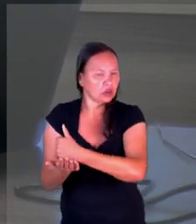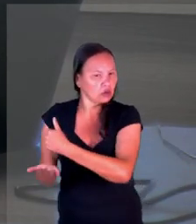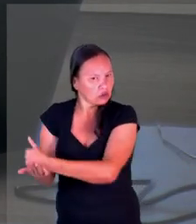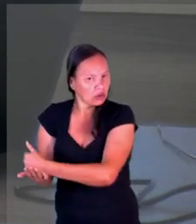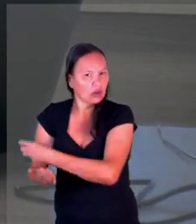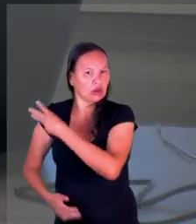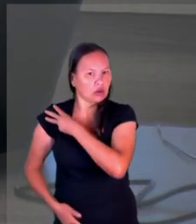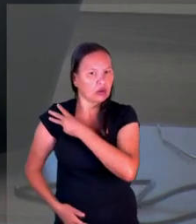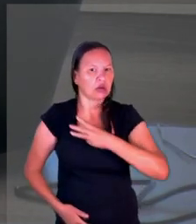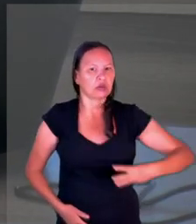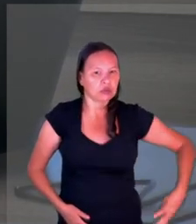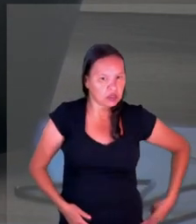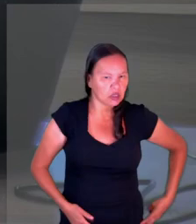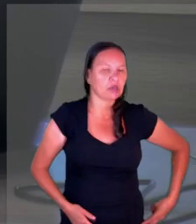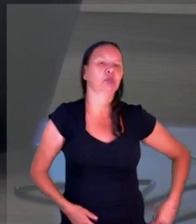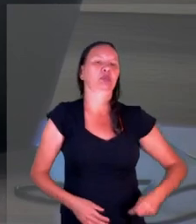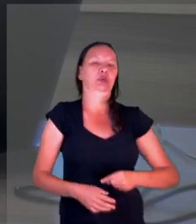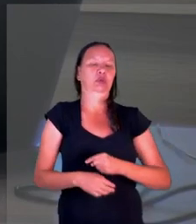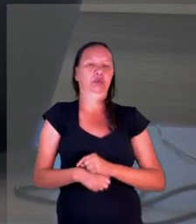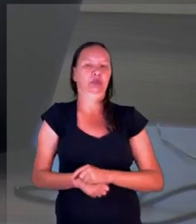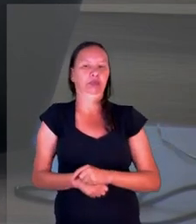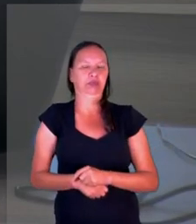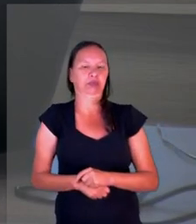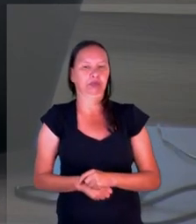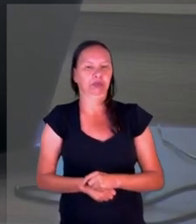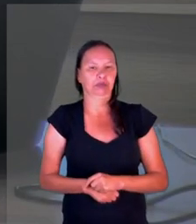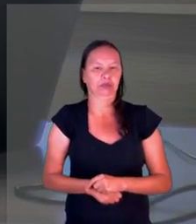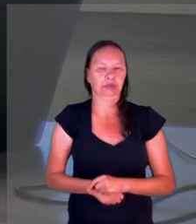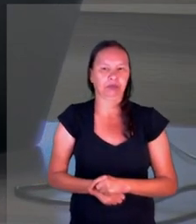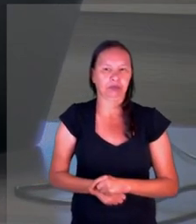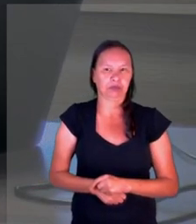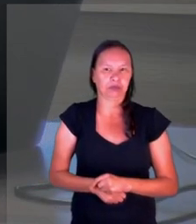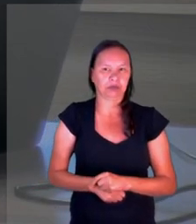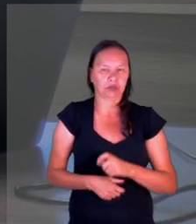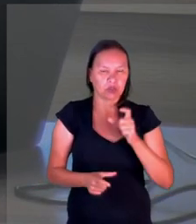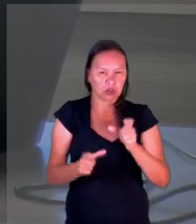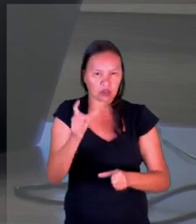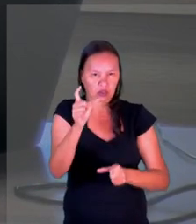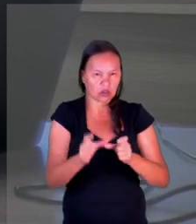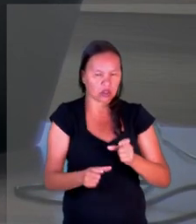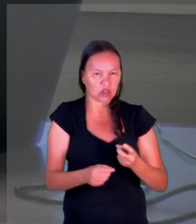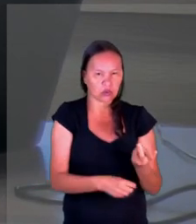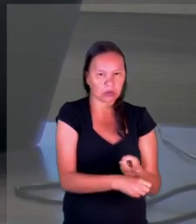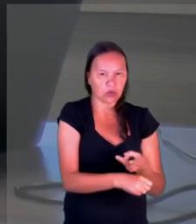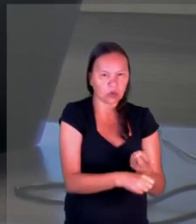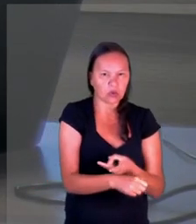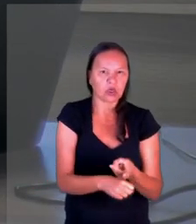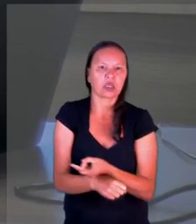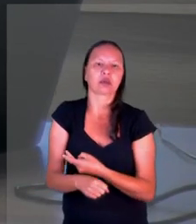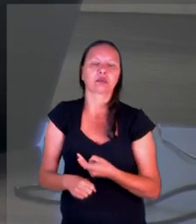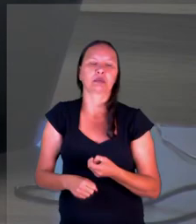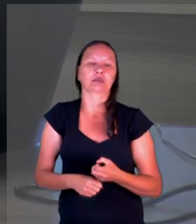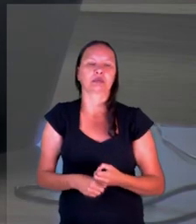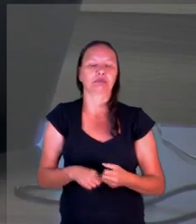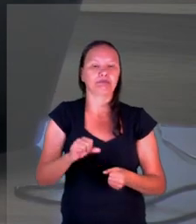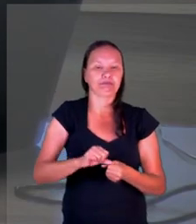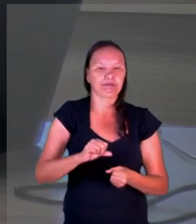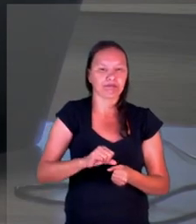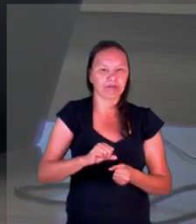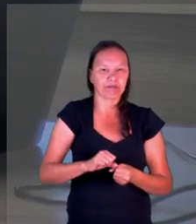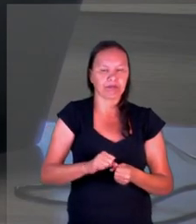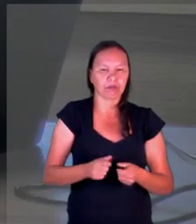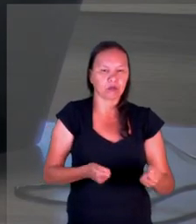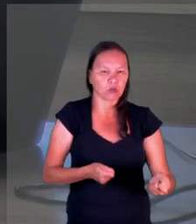houve a pactuação e e aí a gente procura eh eh fazer o